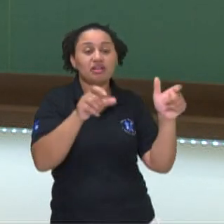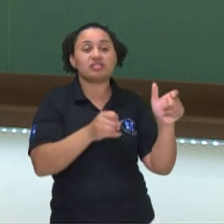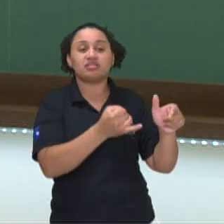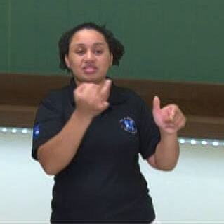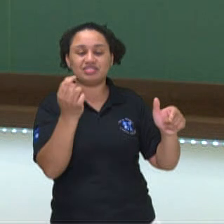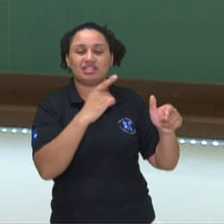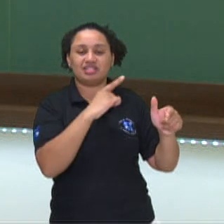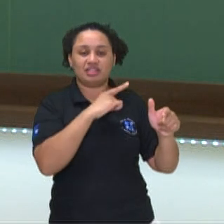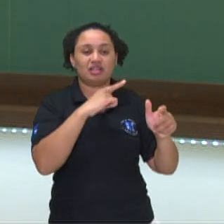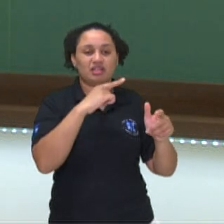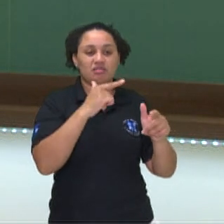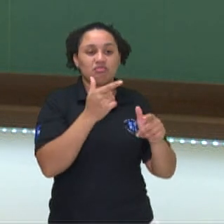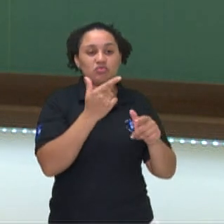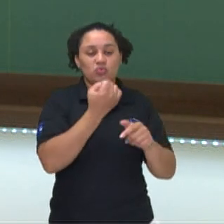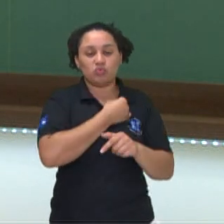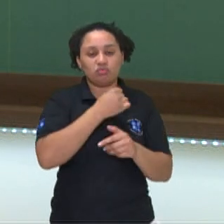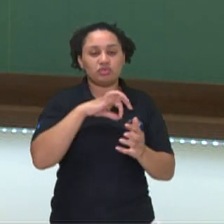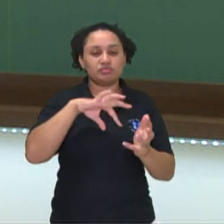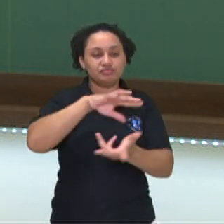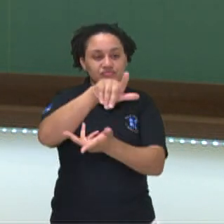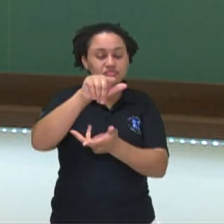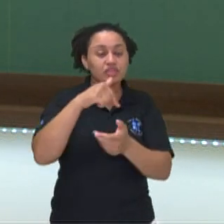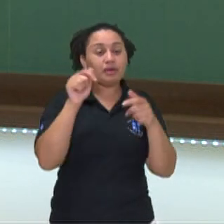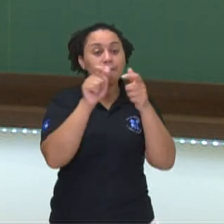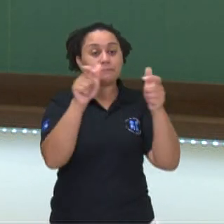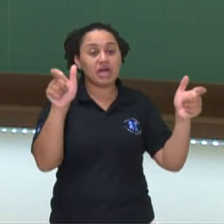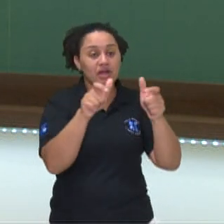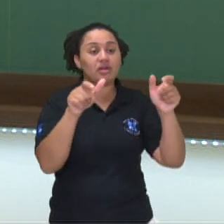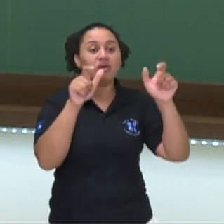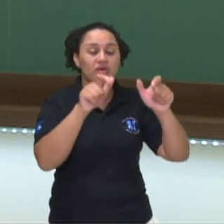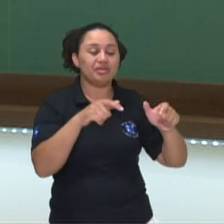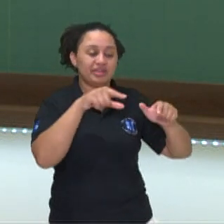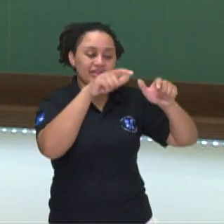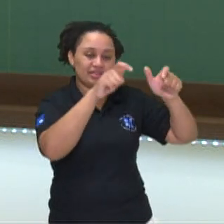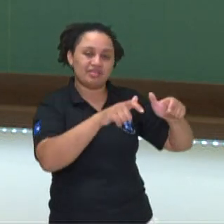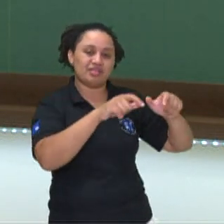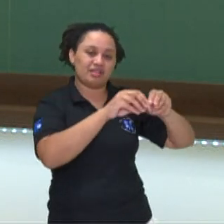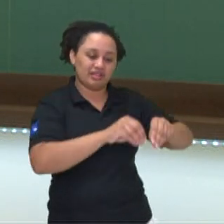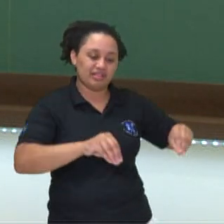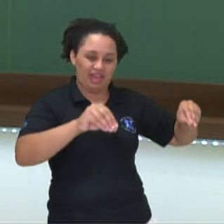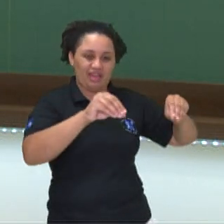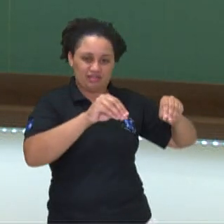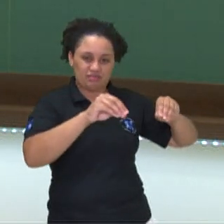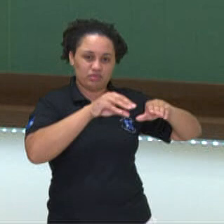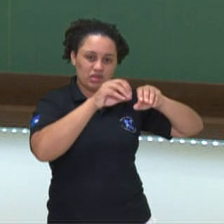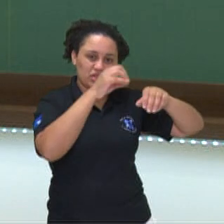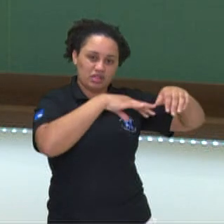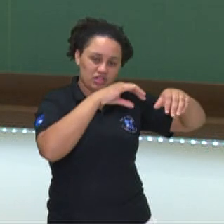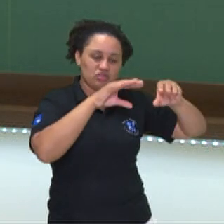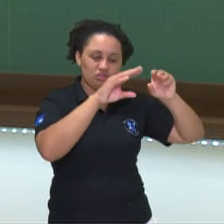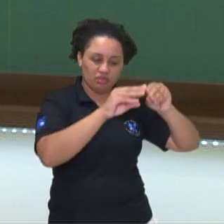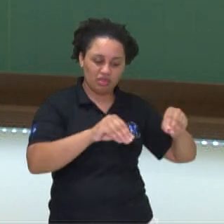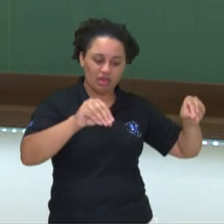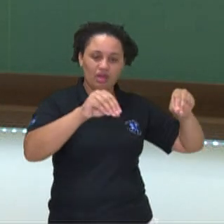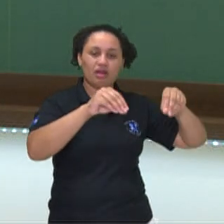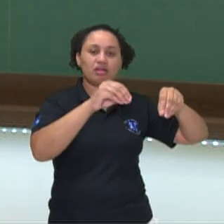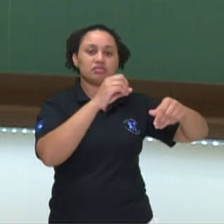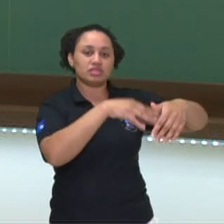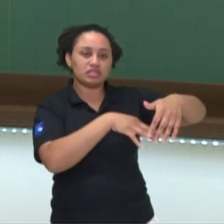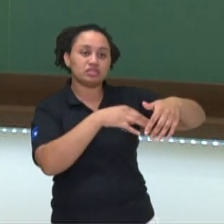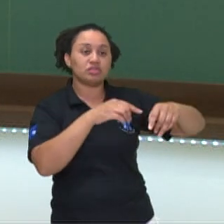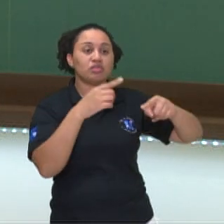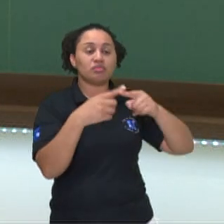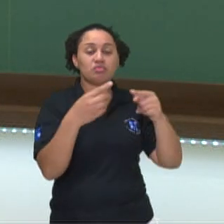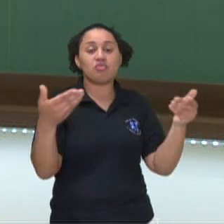mundial, ó, mundialmente falando, a maior parte dela, ó, vai para onde? Vai para os aterros sanitários, pois